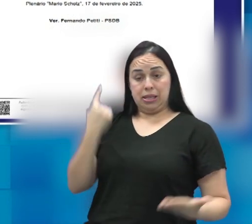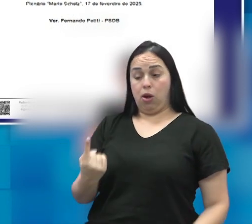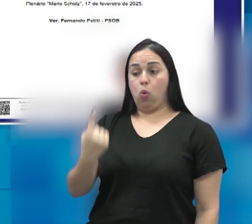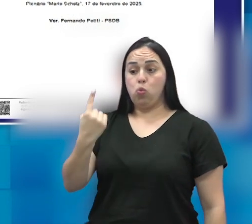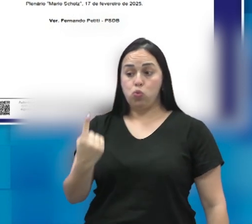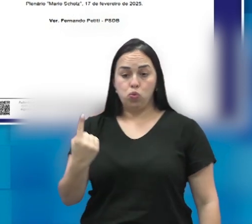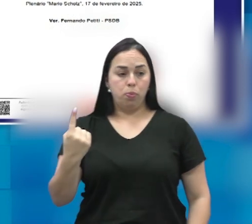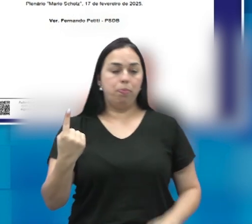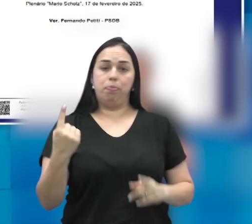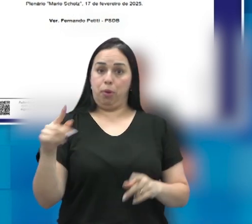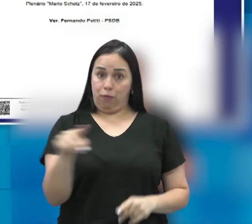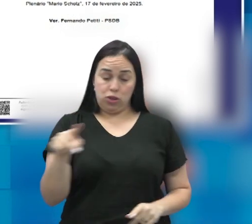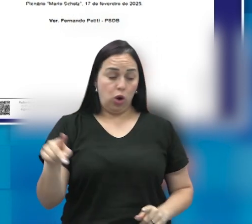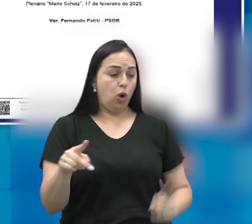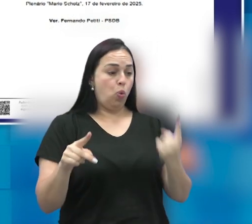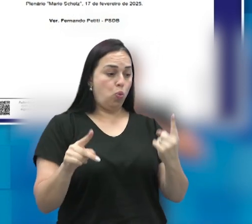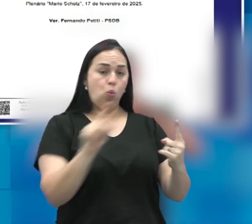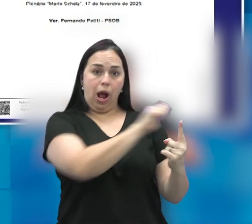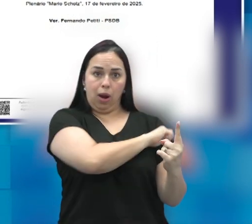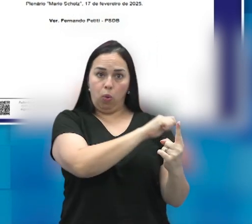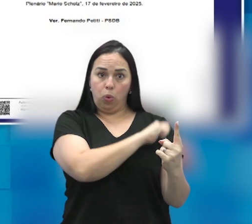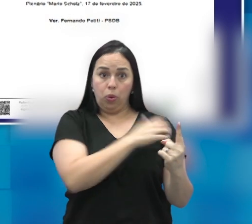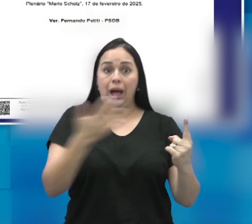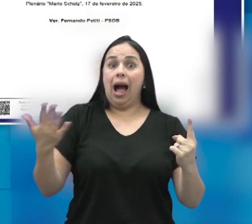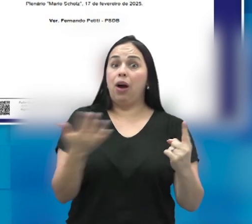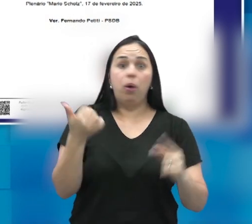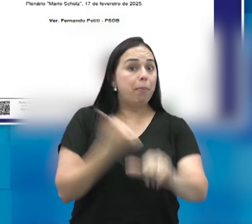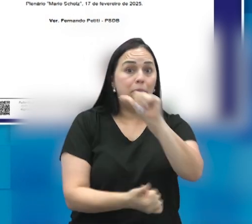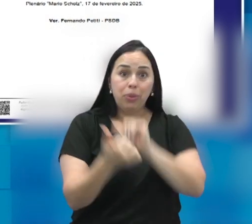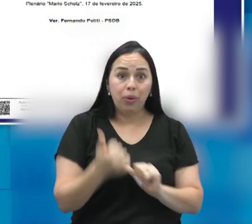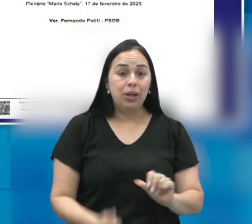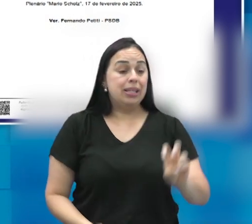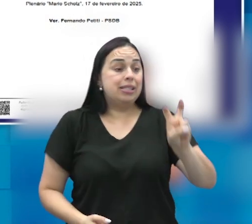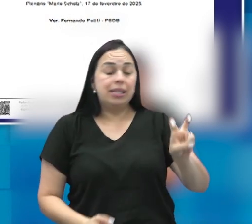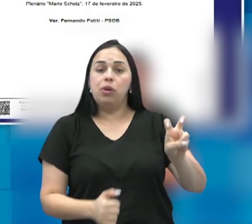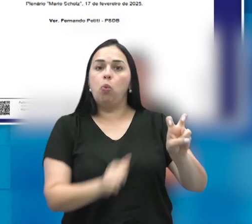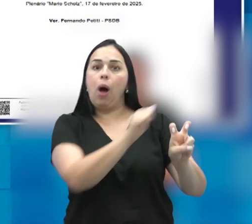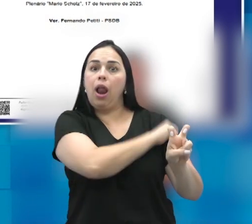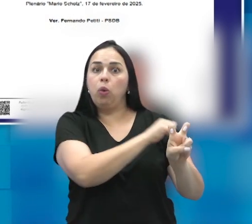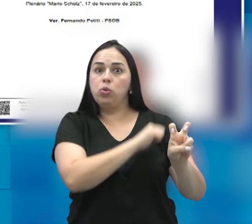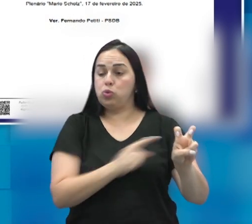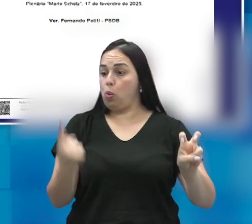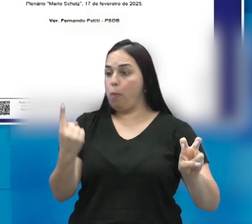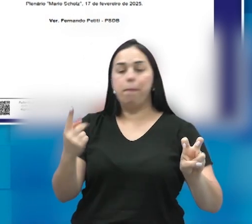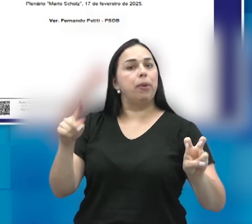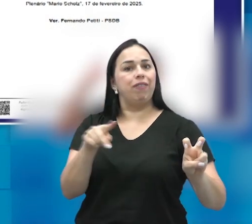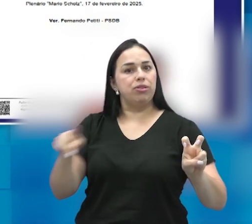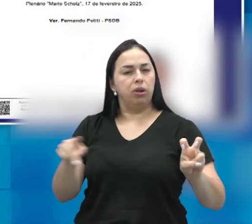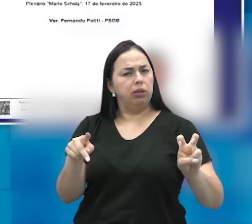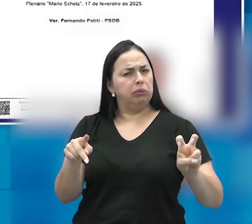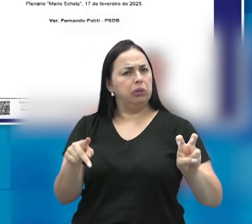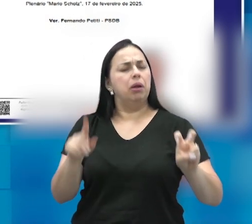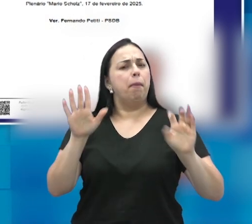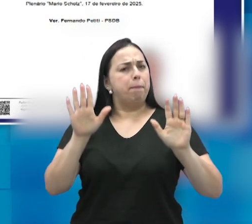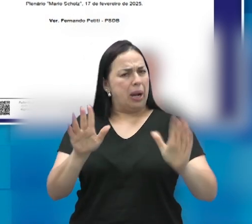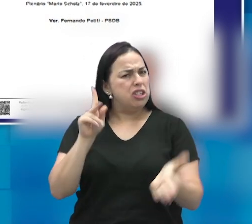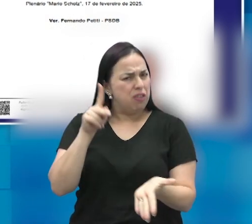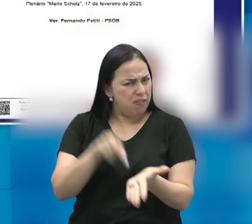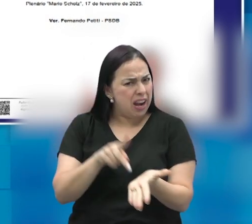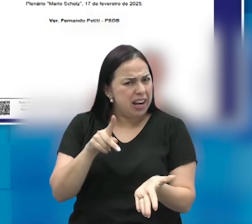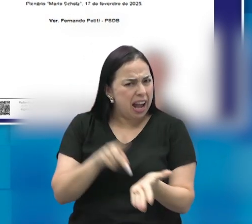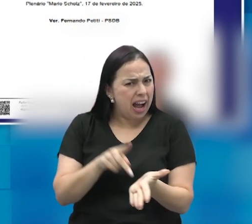com transtorno que poderão ser acolhidos por um único profissional de apoio escolar. Para o parlamentar, a quantidade ideal de